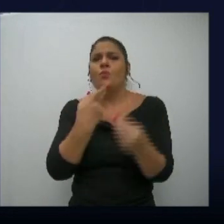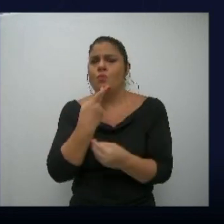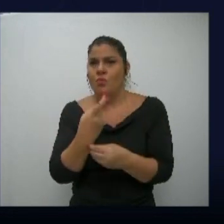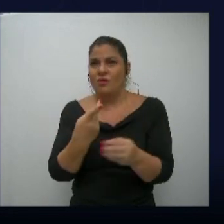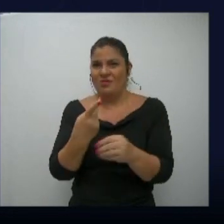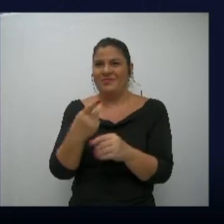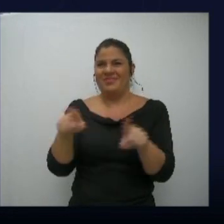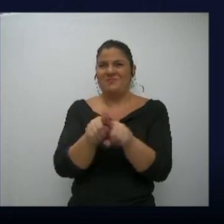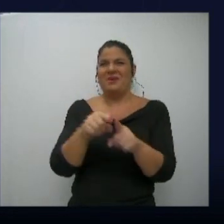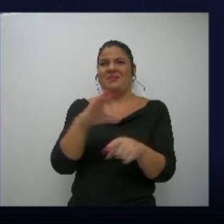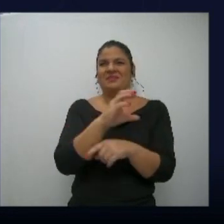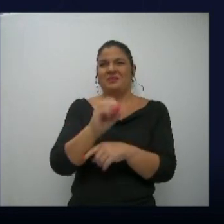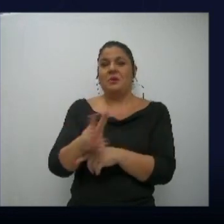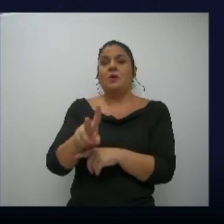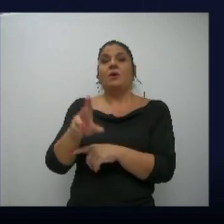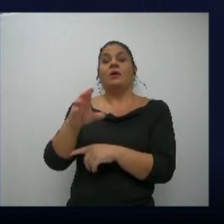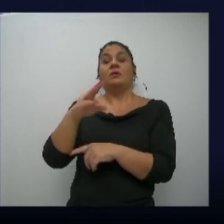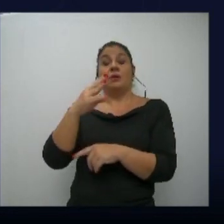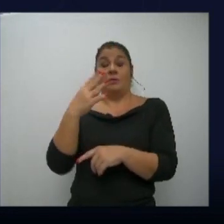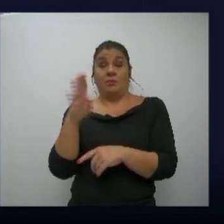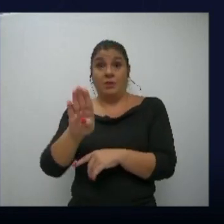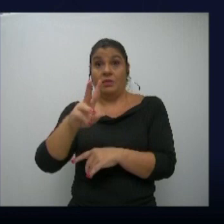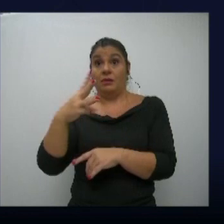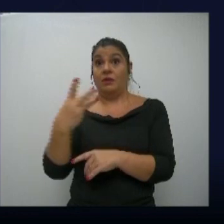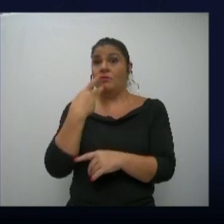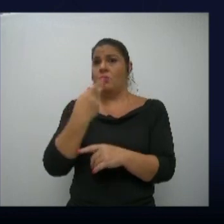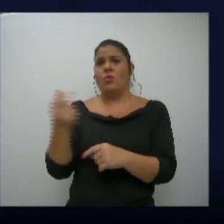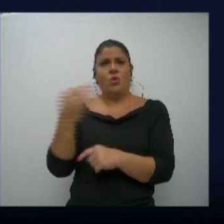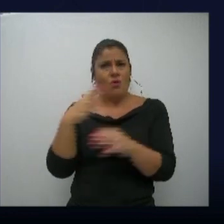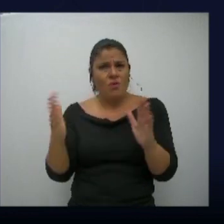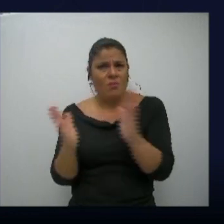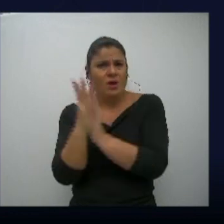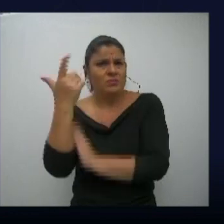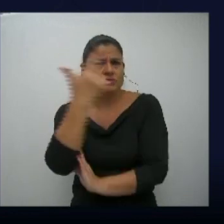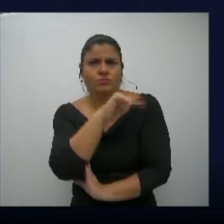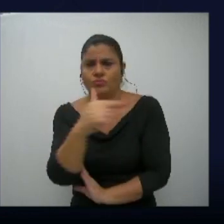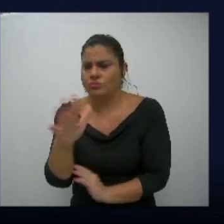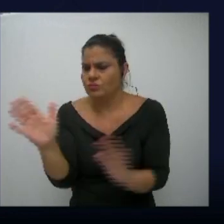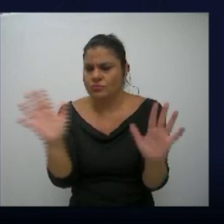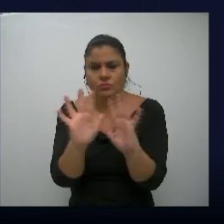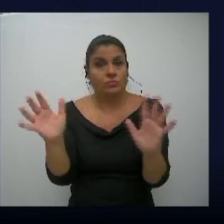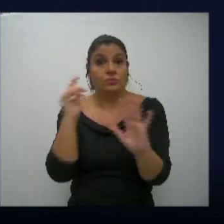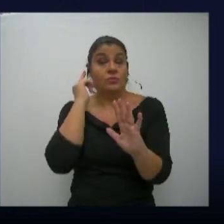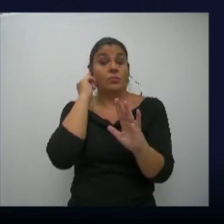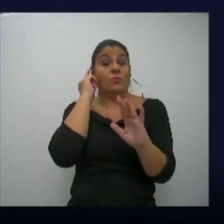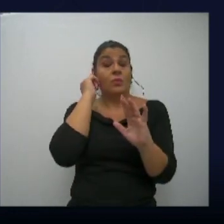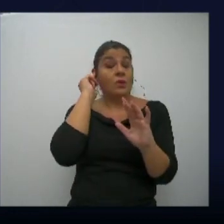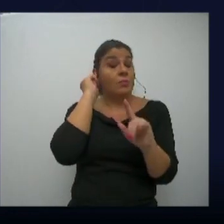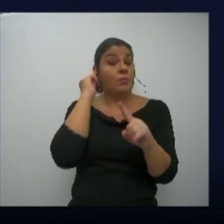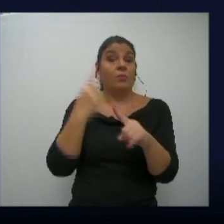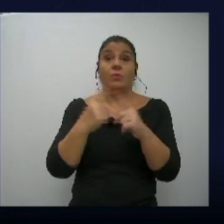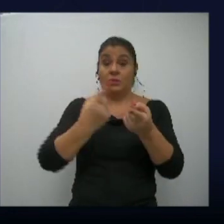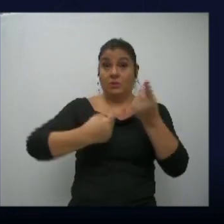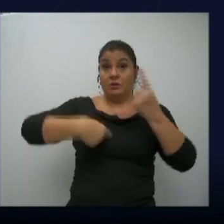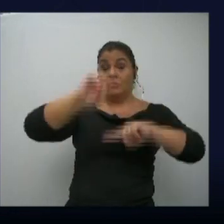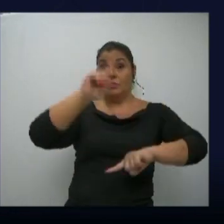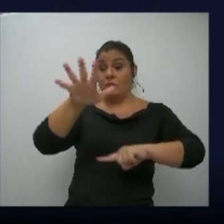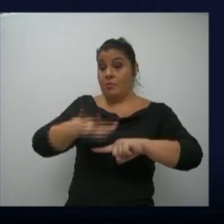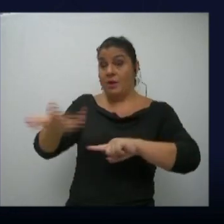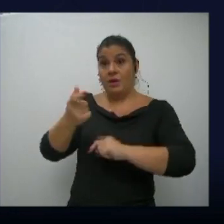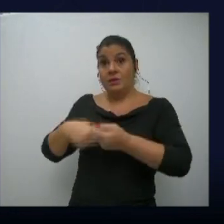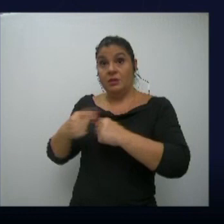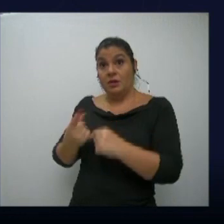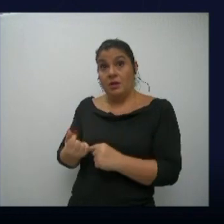comentou e não a gente não vai trabalhar com novo mercado não Impacto de forma alguma nos mercados que construiu transformou o mercado de capitais